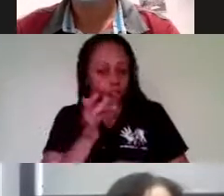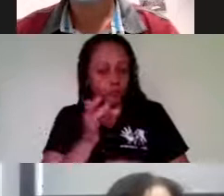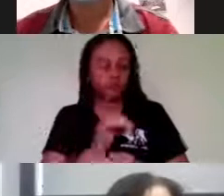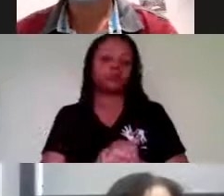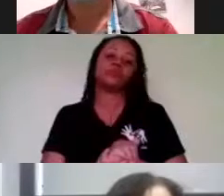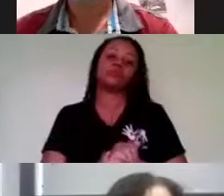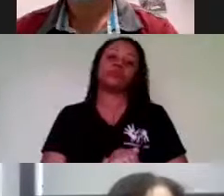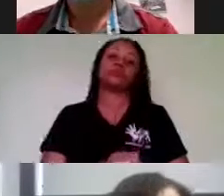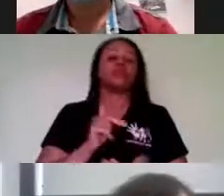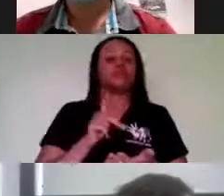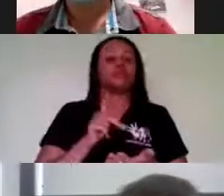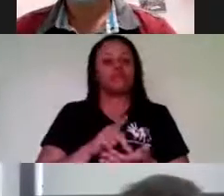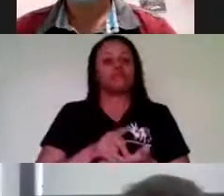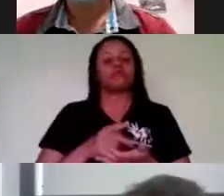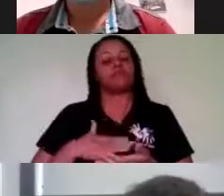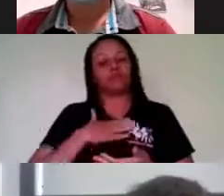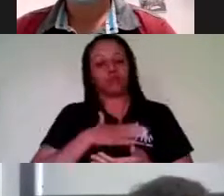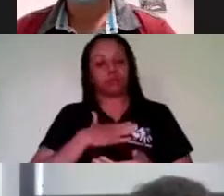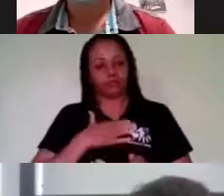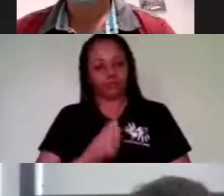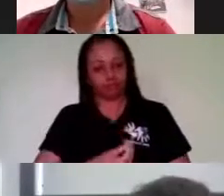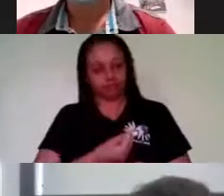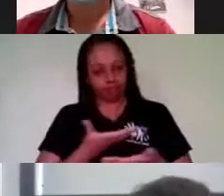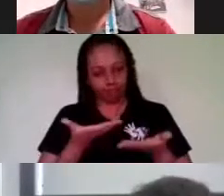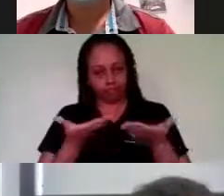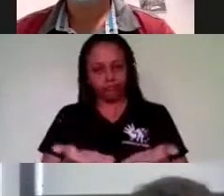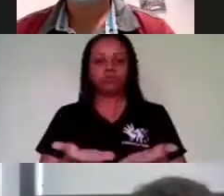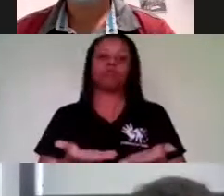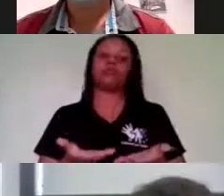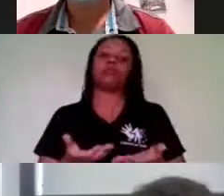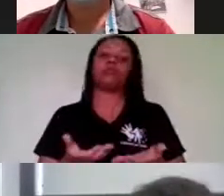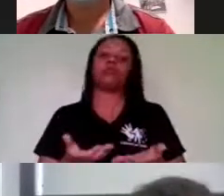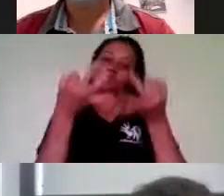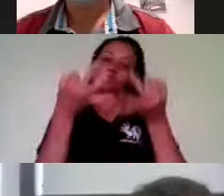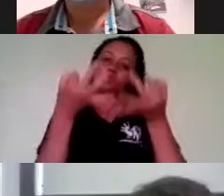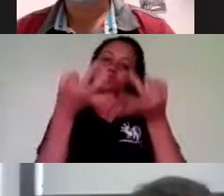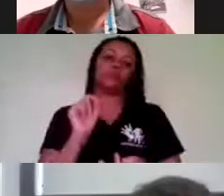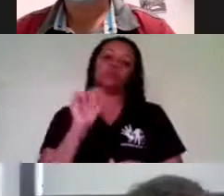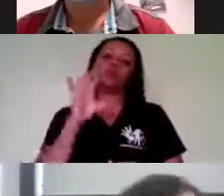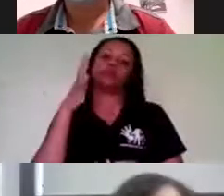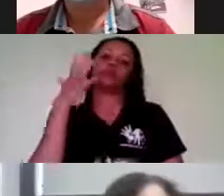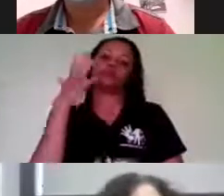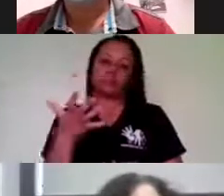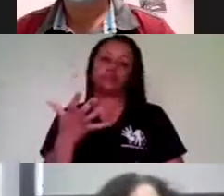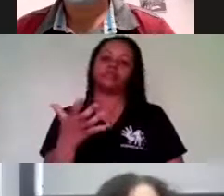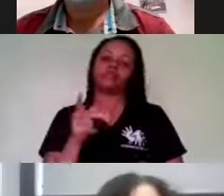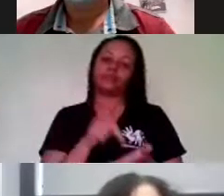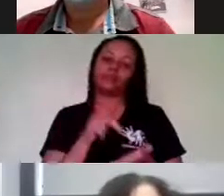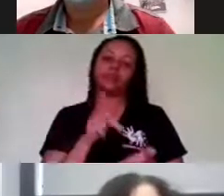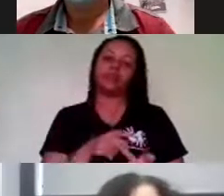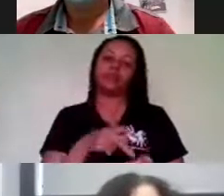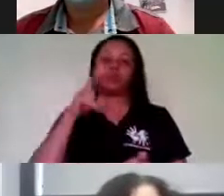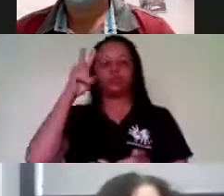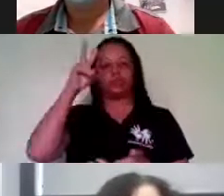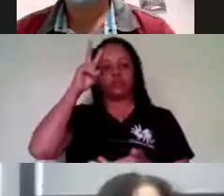aqui e falar desse episódio, né? Eu tenho um tempo bem curtinho, né? Realmente, essa semana nós nos surpreendemos